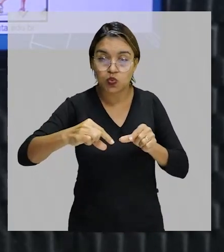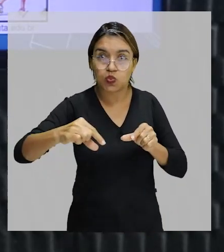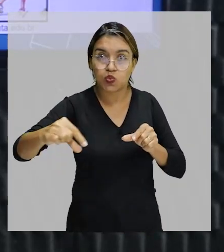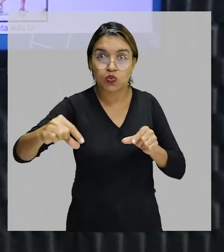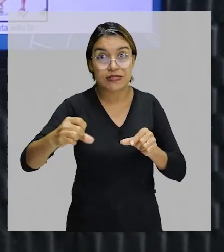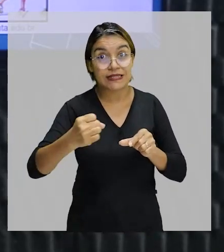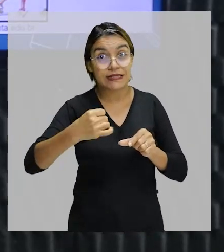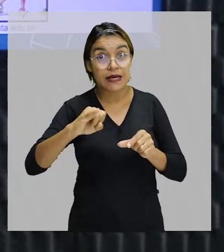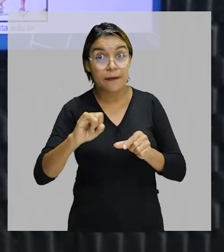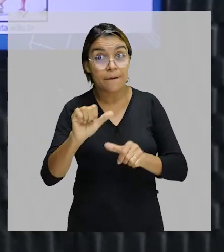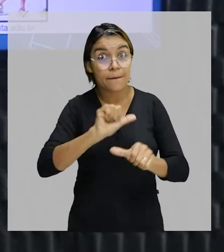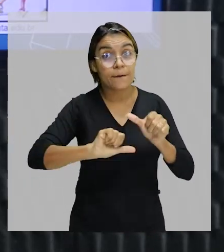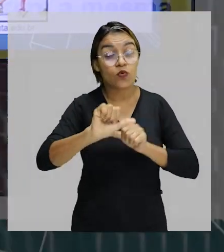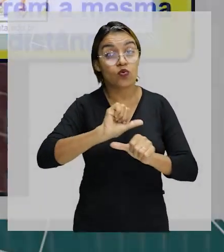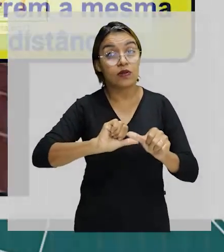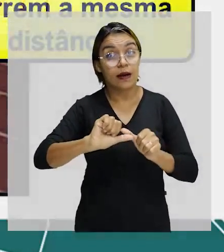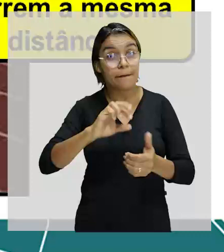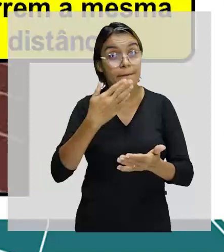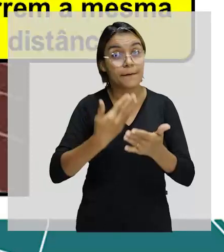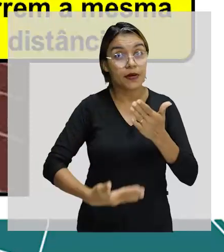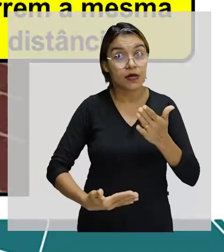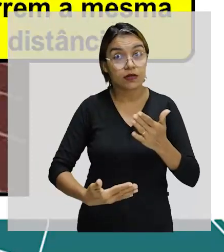será desclassificado.